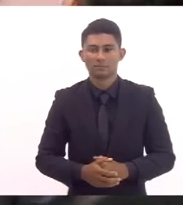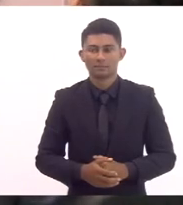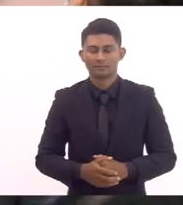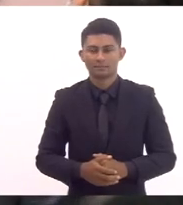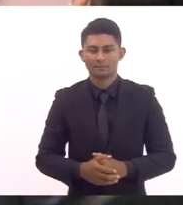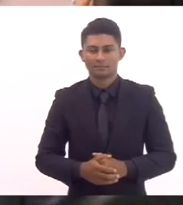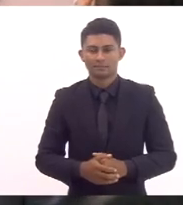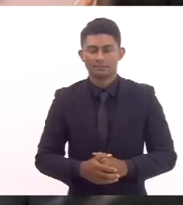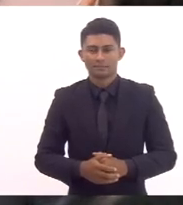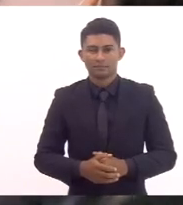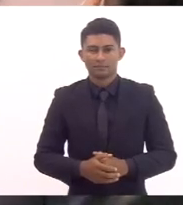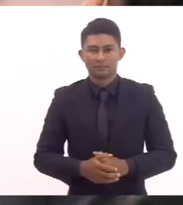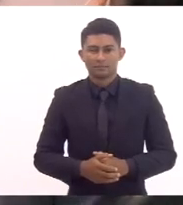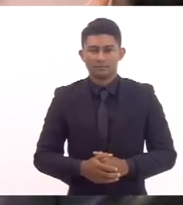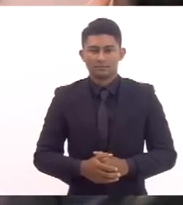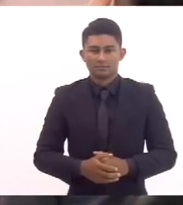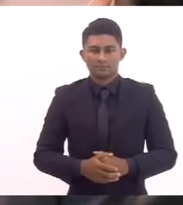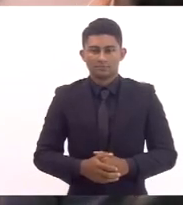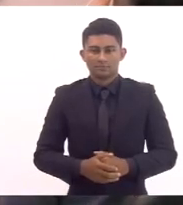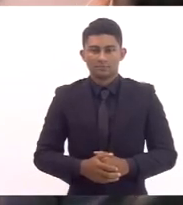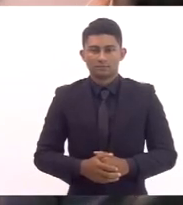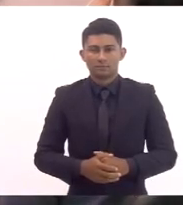E aí